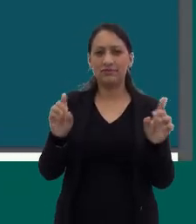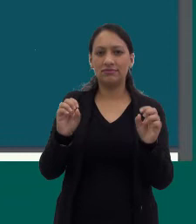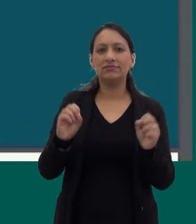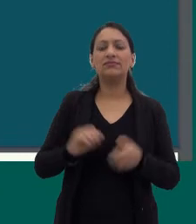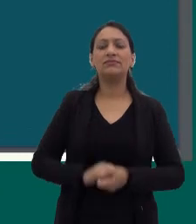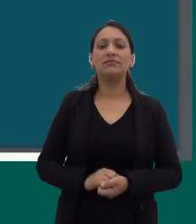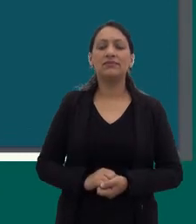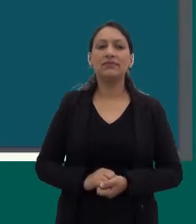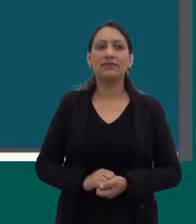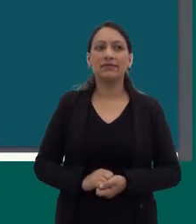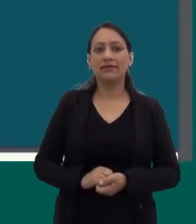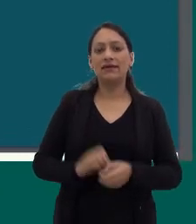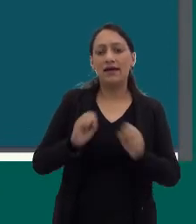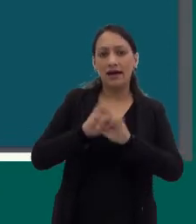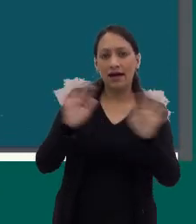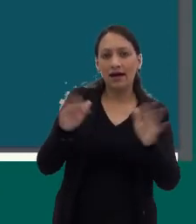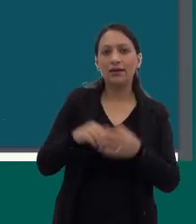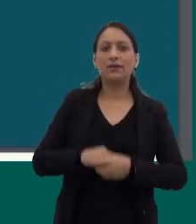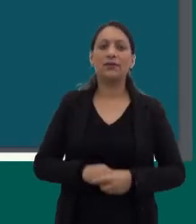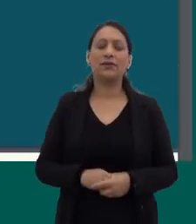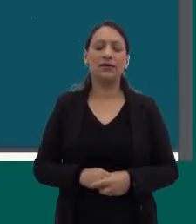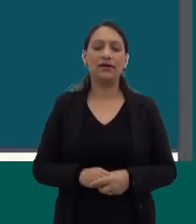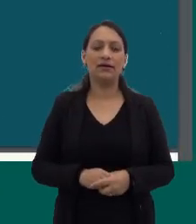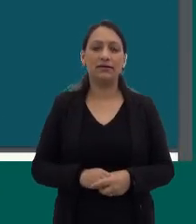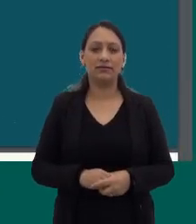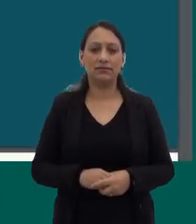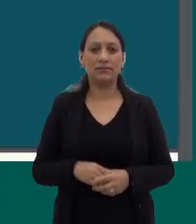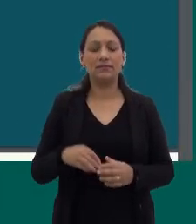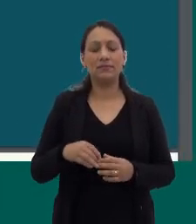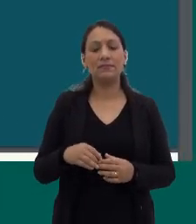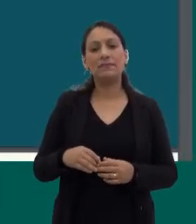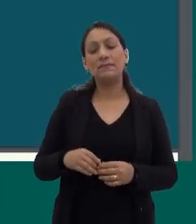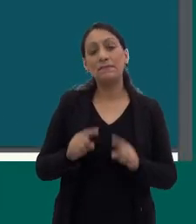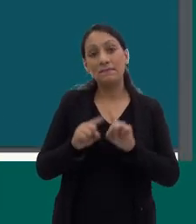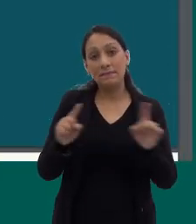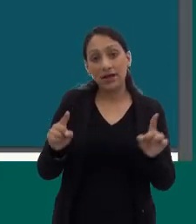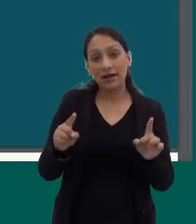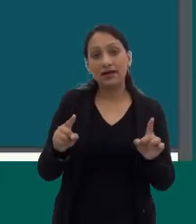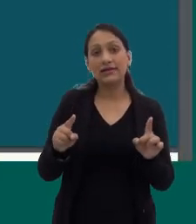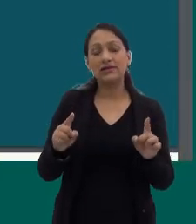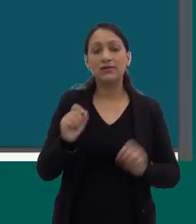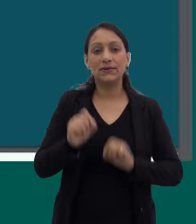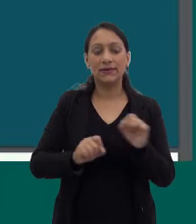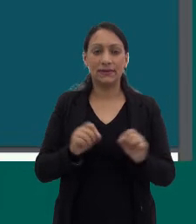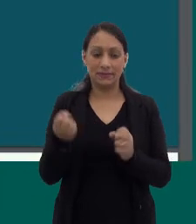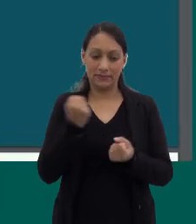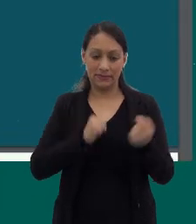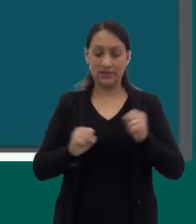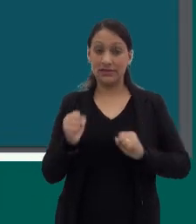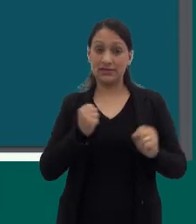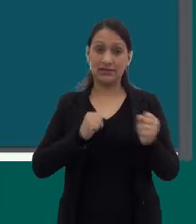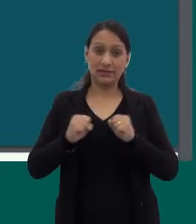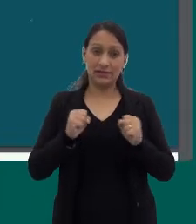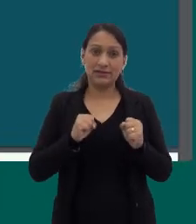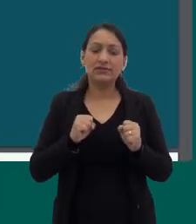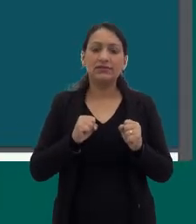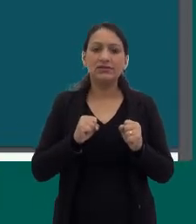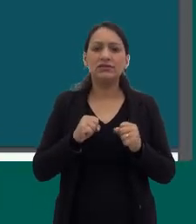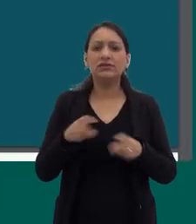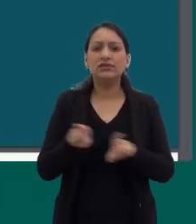mais instrumentalizado. Né? Mas isso, a ansiedade permite